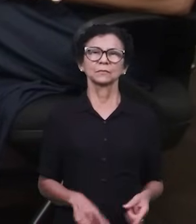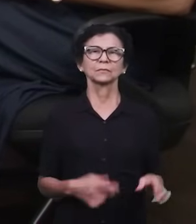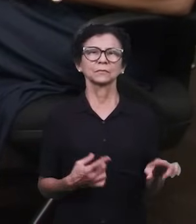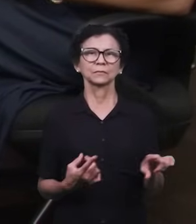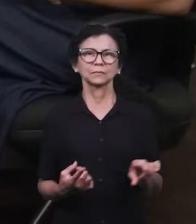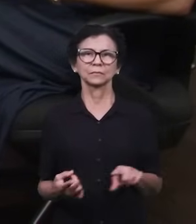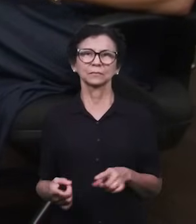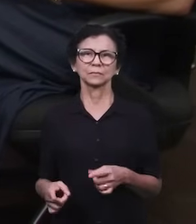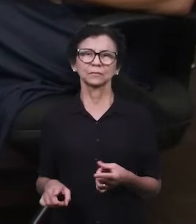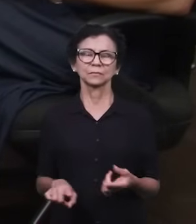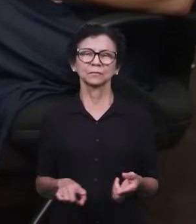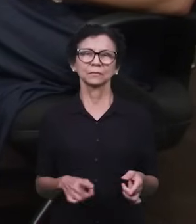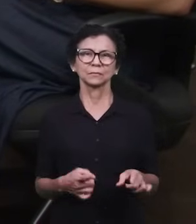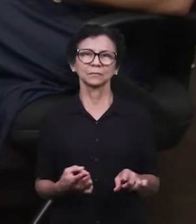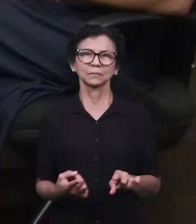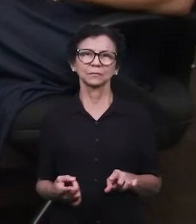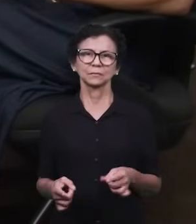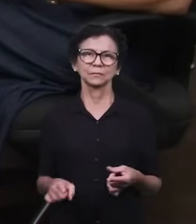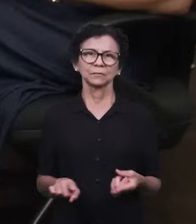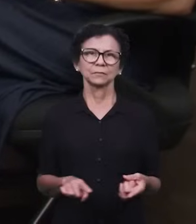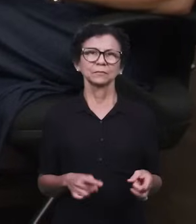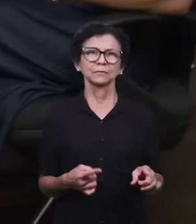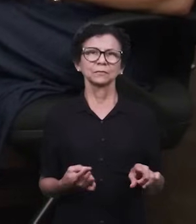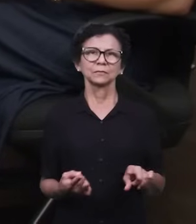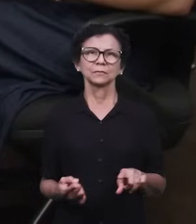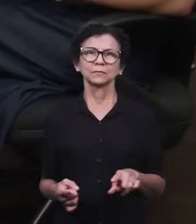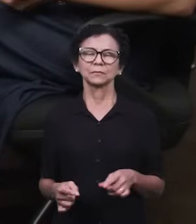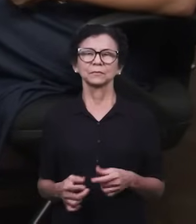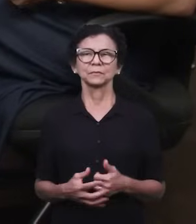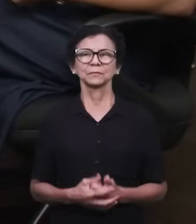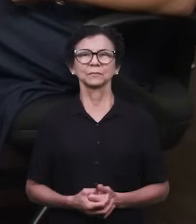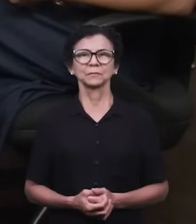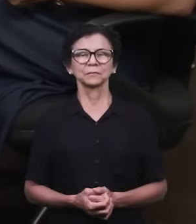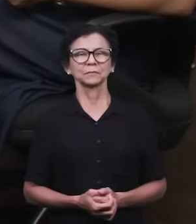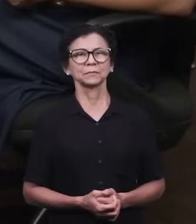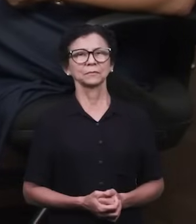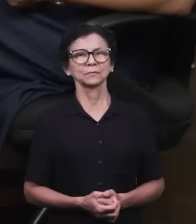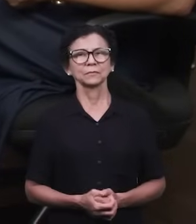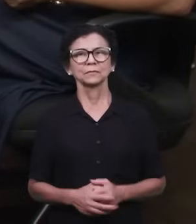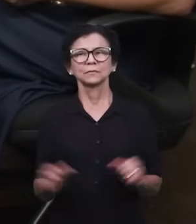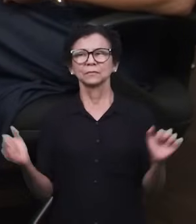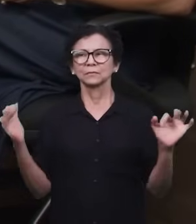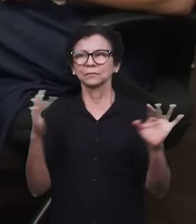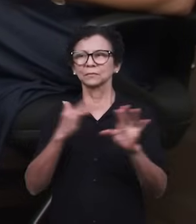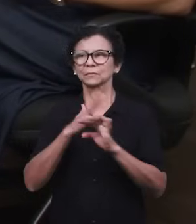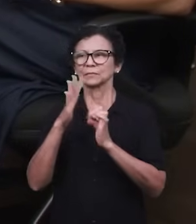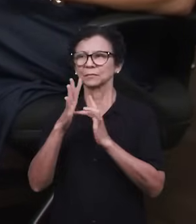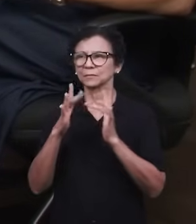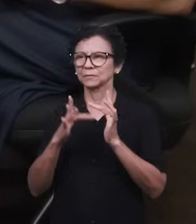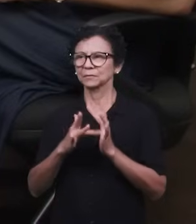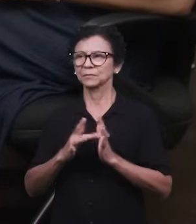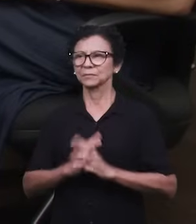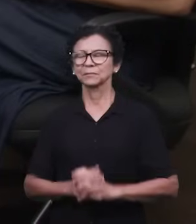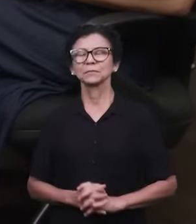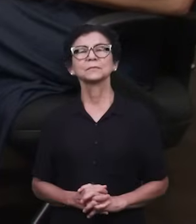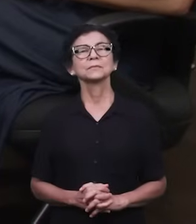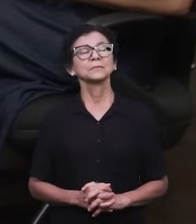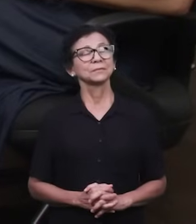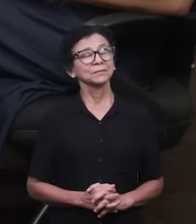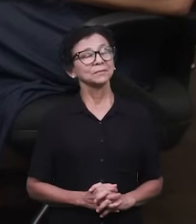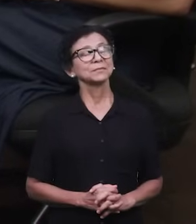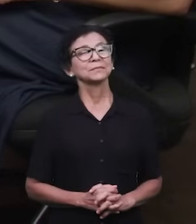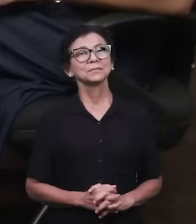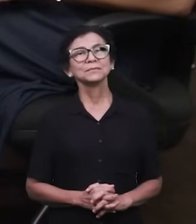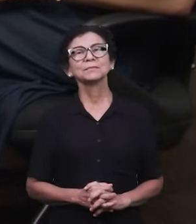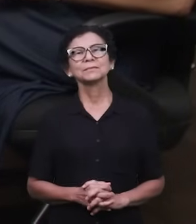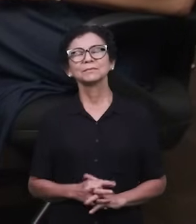disso, considerando assim o desenvolvimento de estudo que ela tem feito, são marcados assim